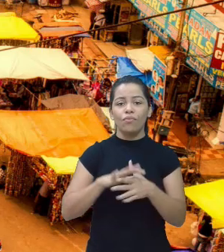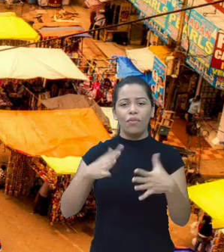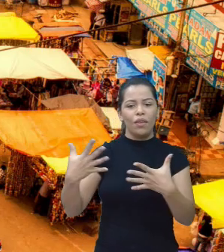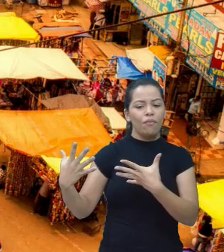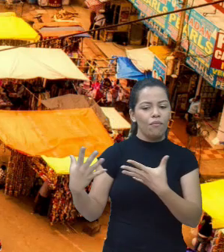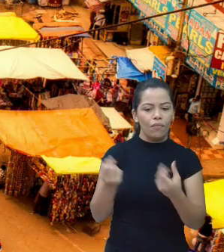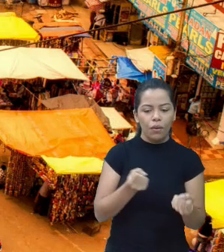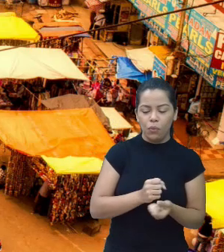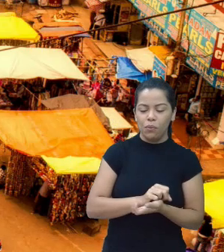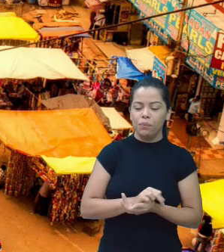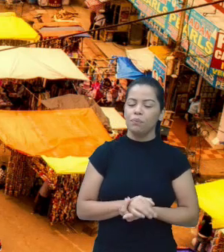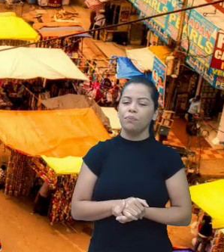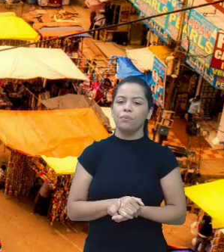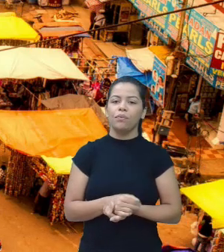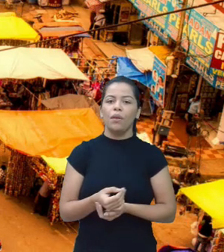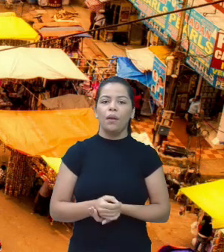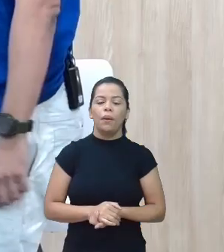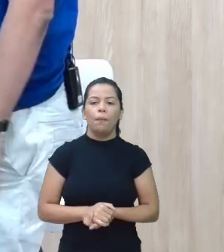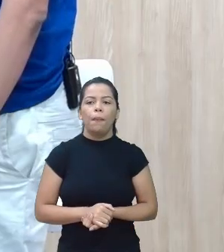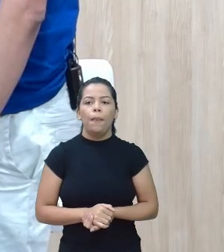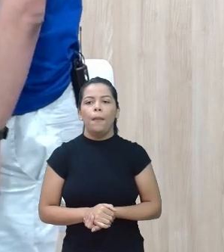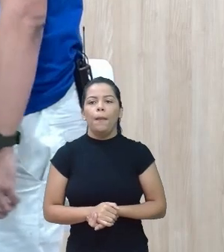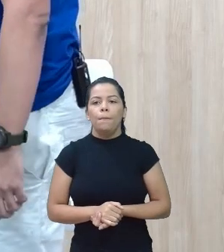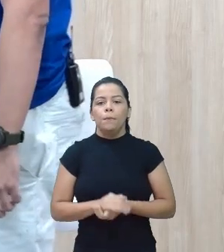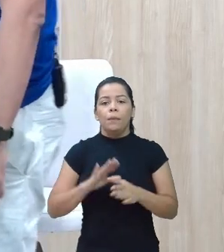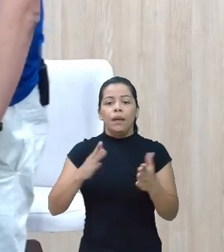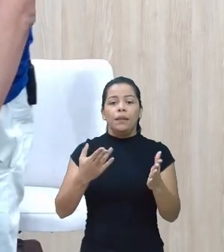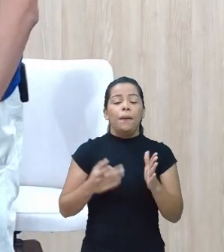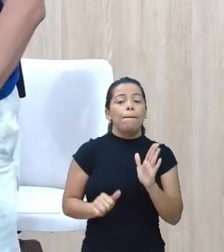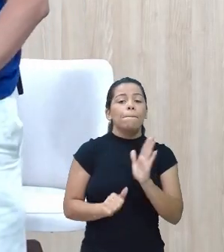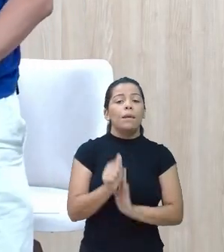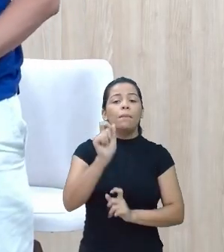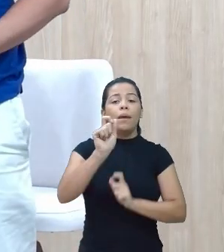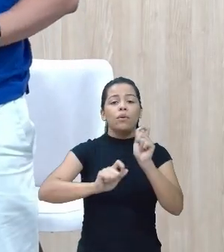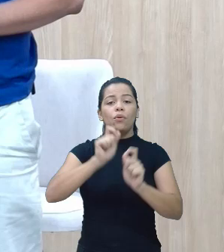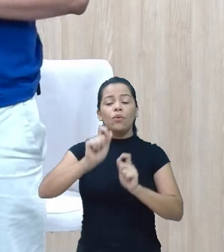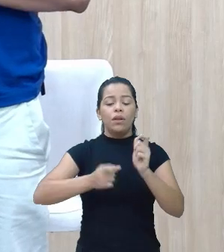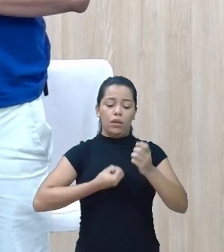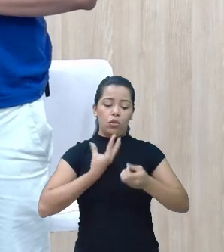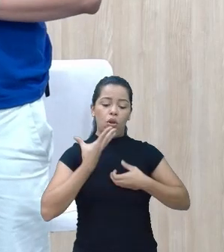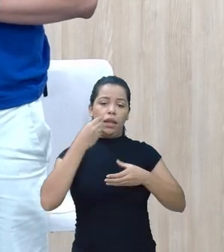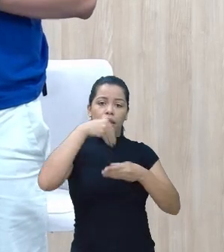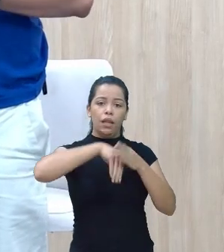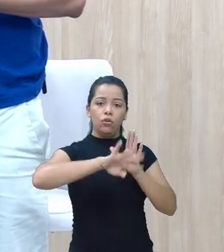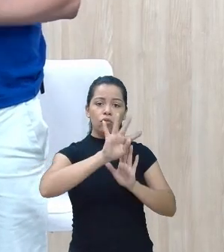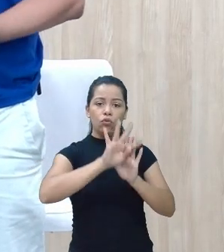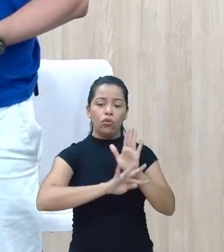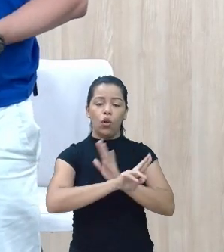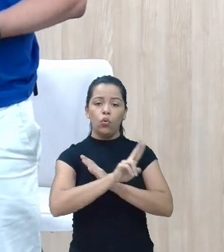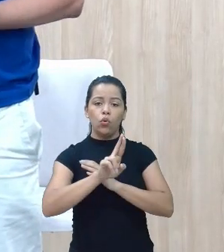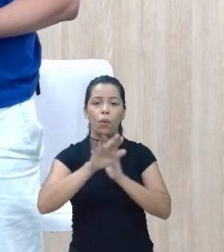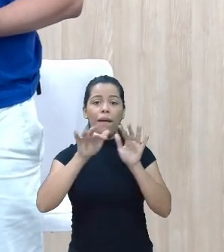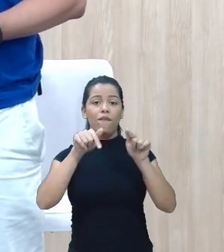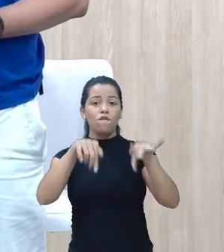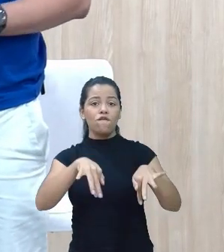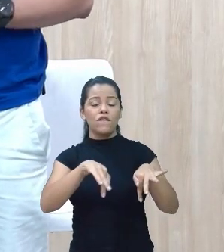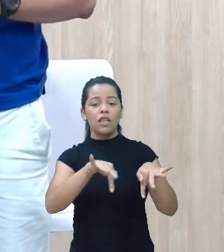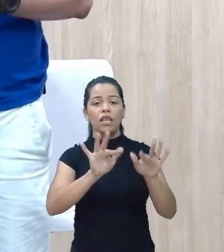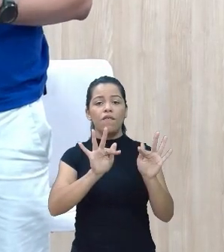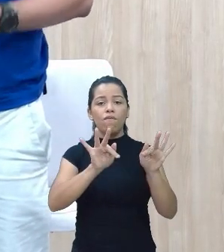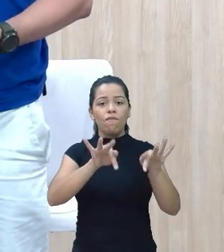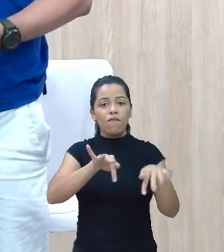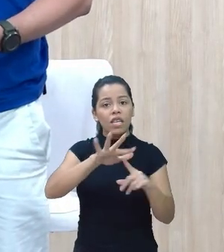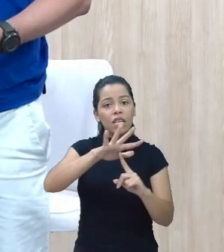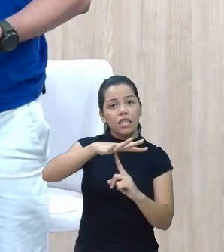embora. Bom, primeiro que em cima desse poema, o nome do poema é Fim de Feira. O que acontece?